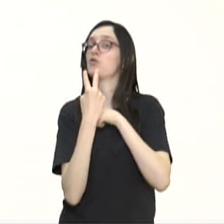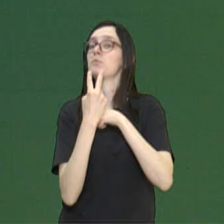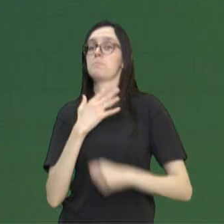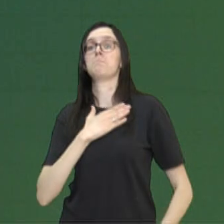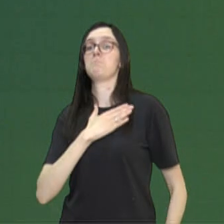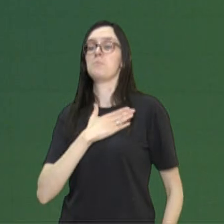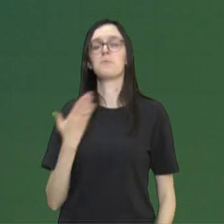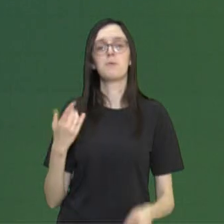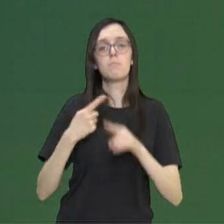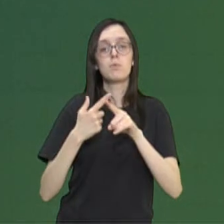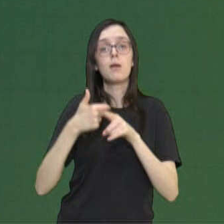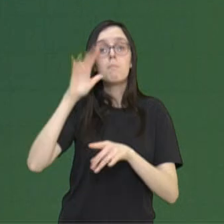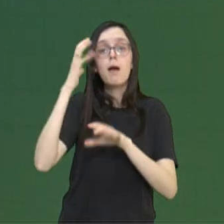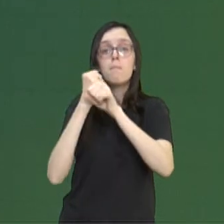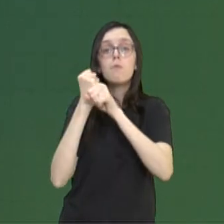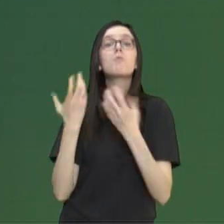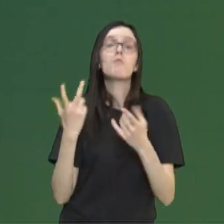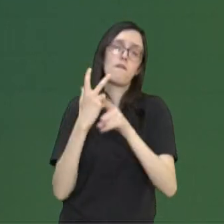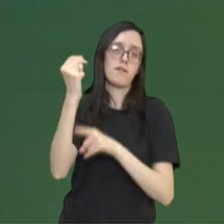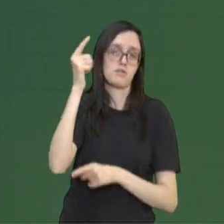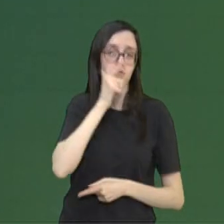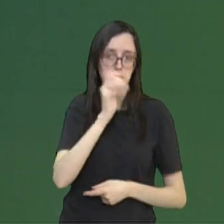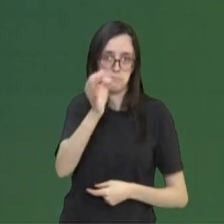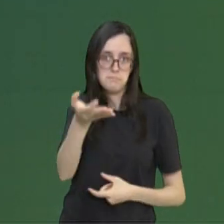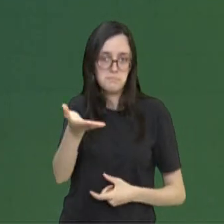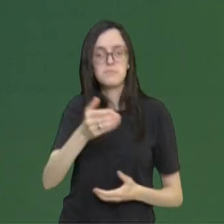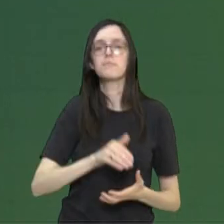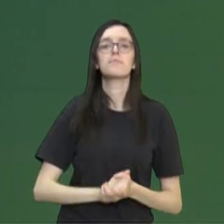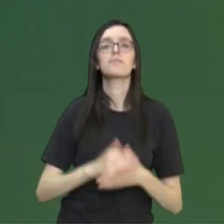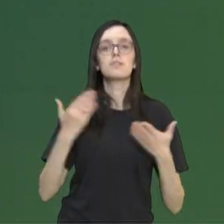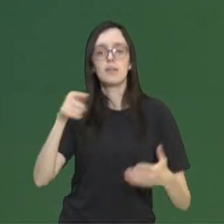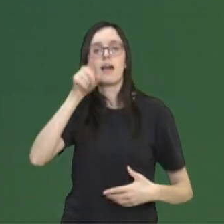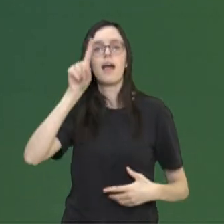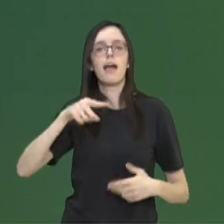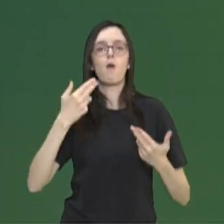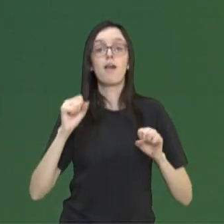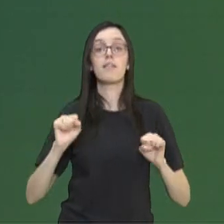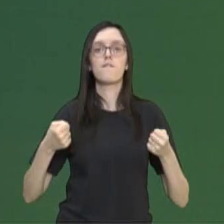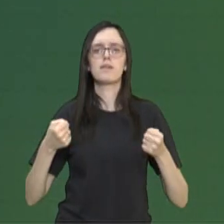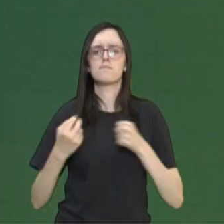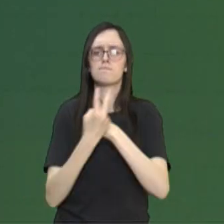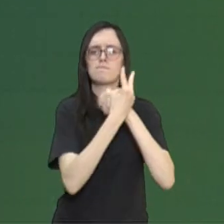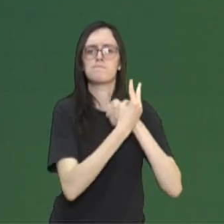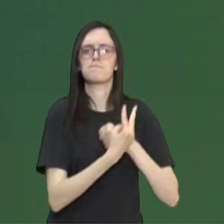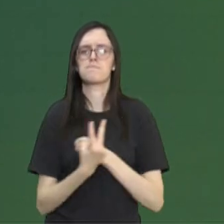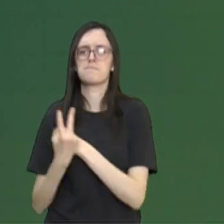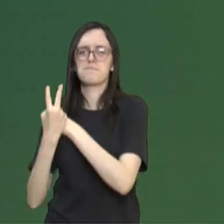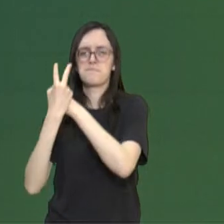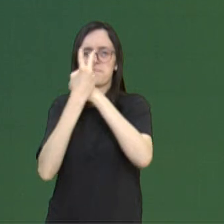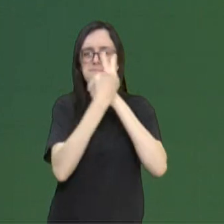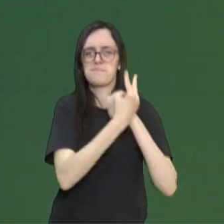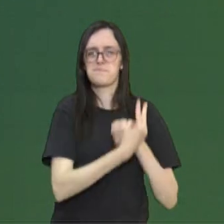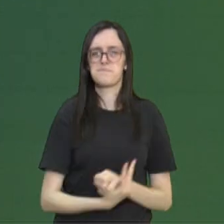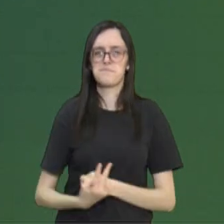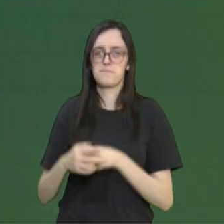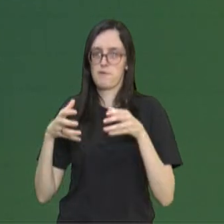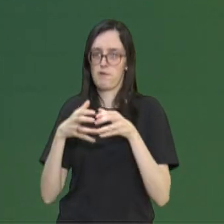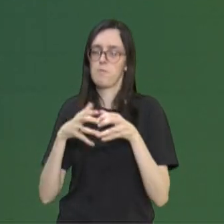avançar, invadir, completar a prova, conseguir, né, alcançar a meta, seja sexta, ponto,